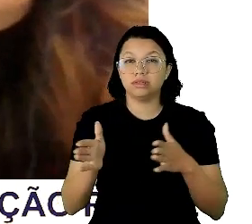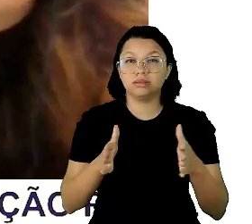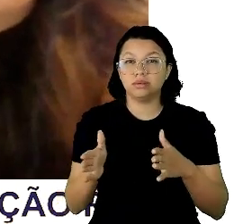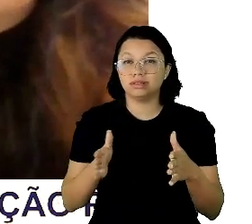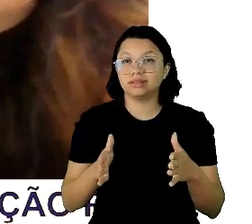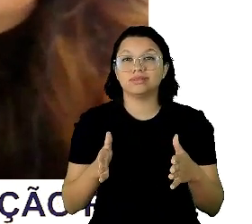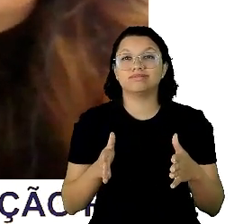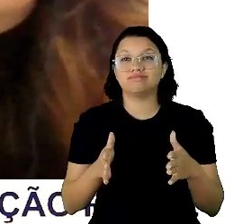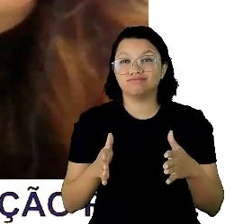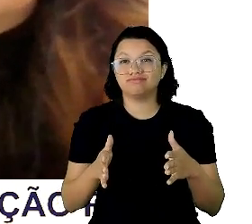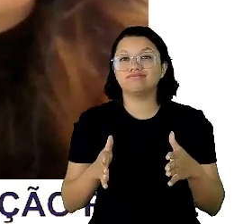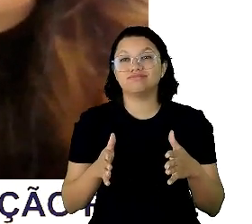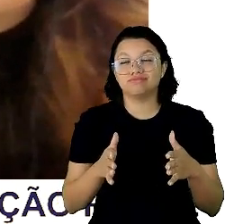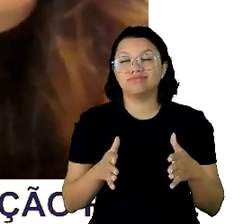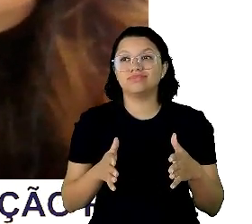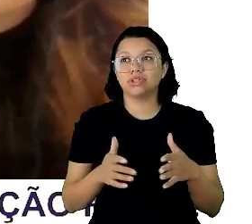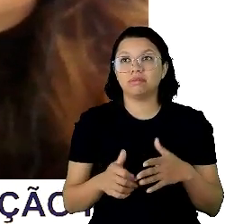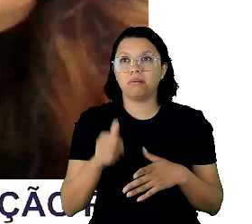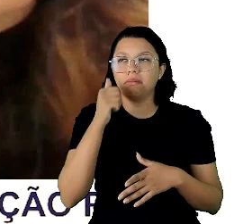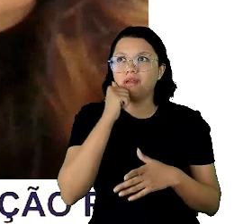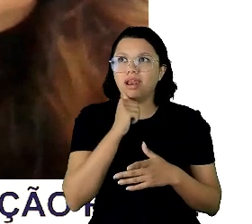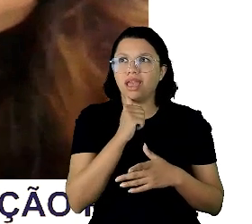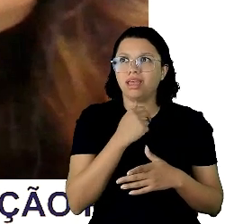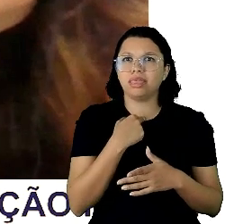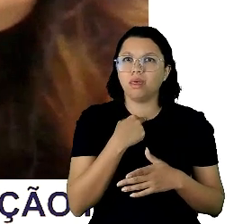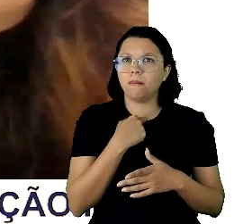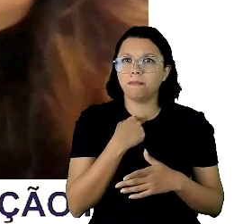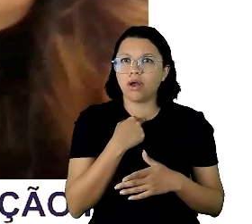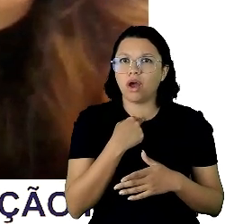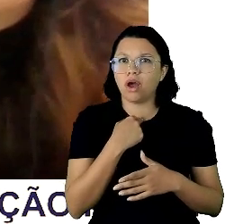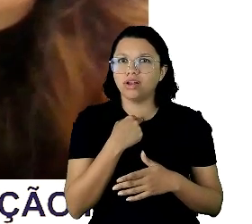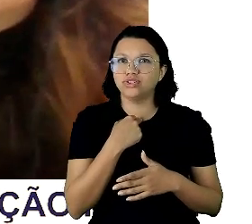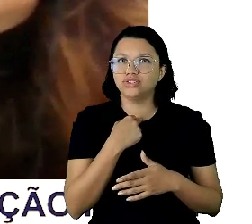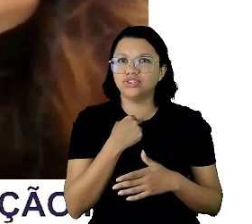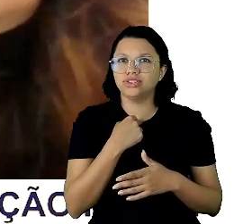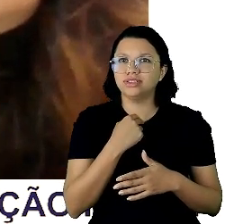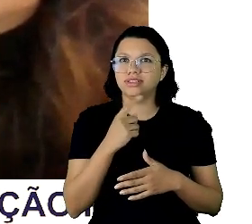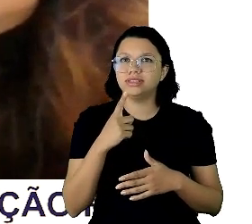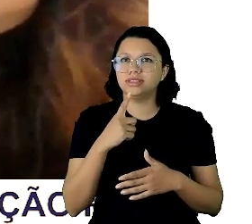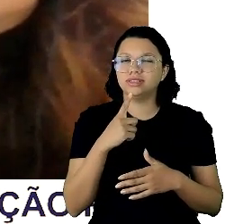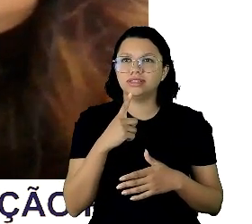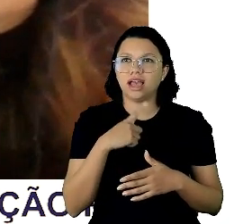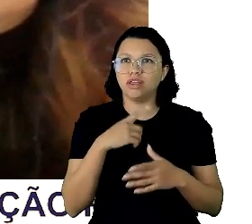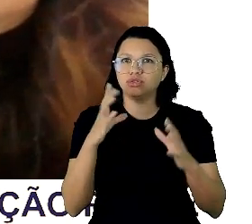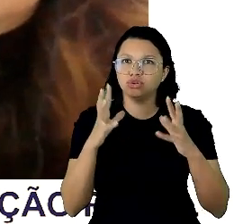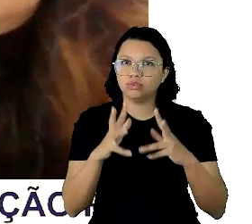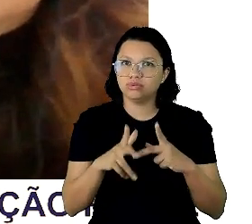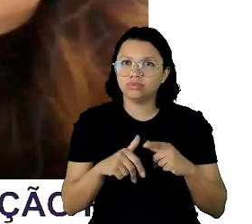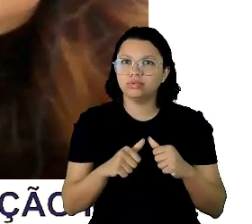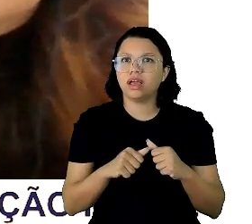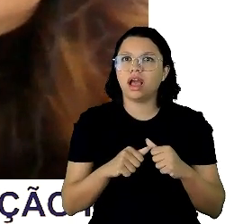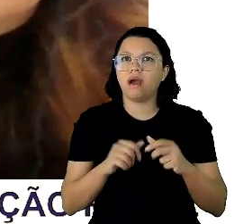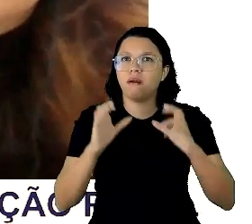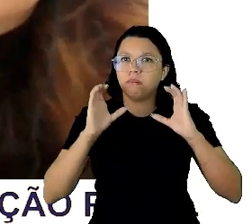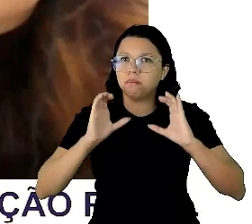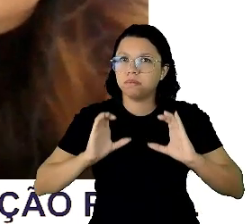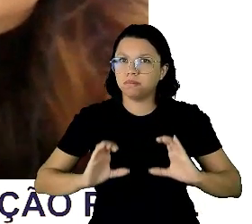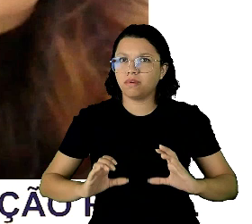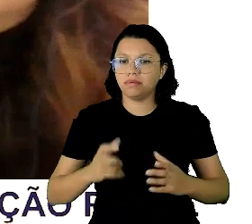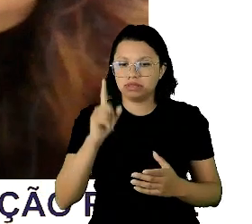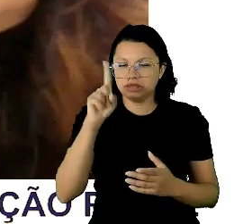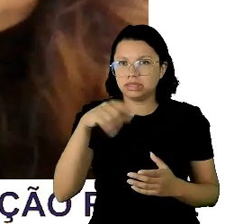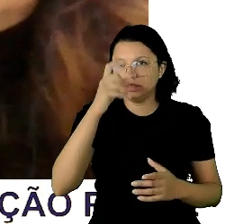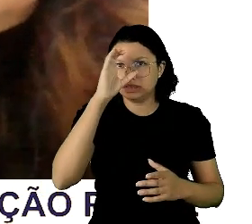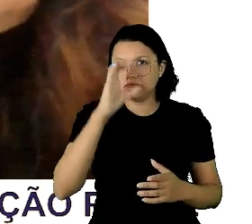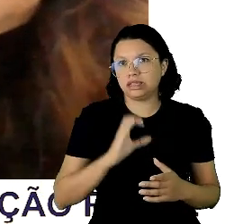mulher que não pode exercer parte da sua cidadania, né? E aí eu fico pensando qual é o papel dos